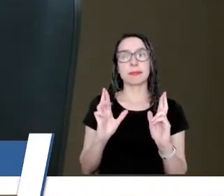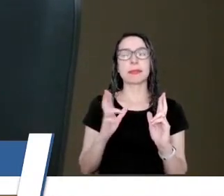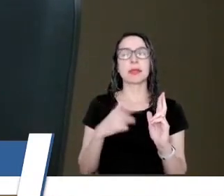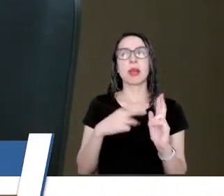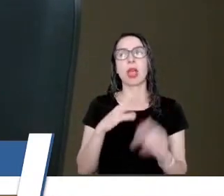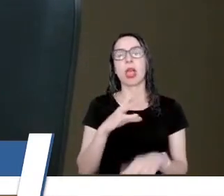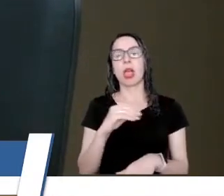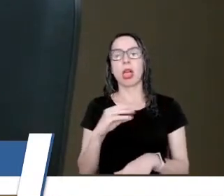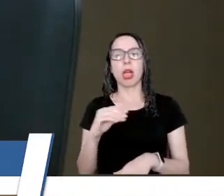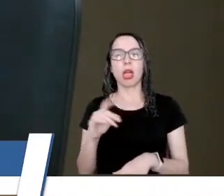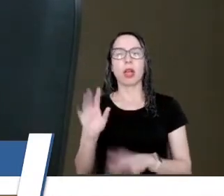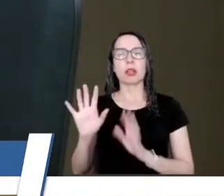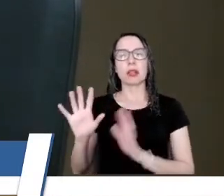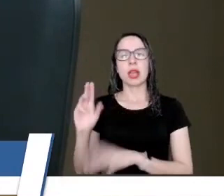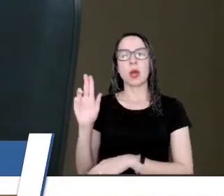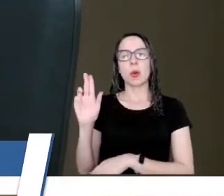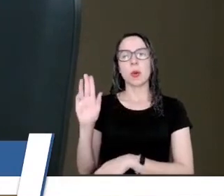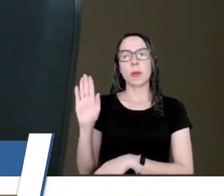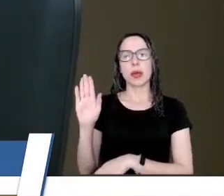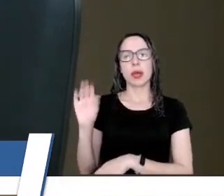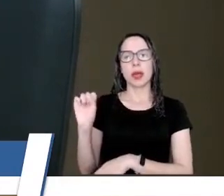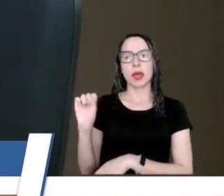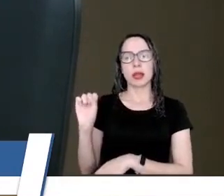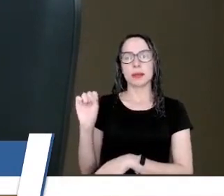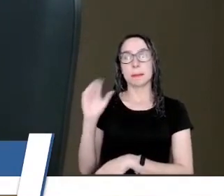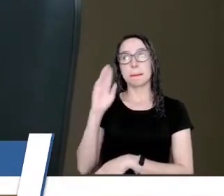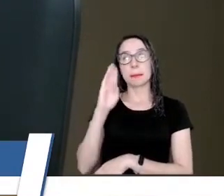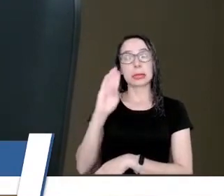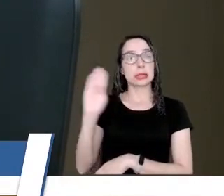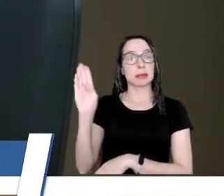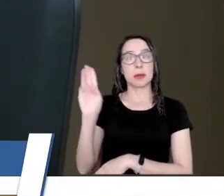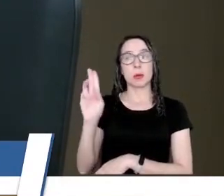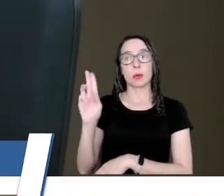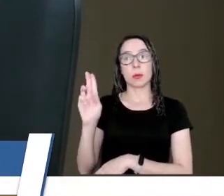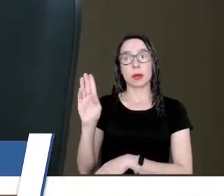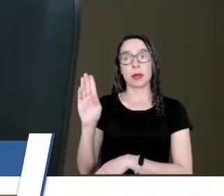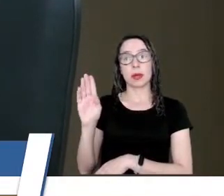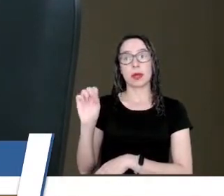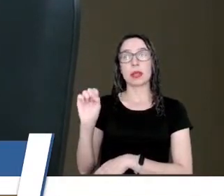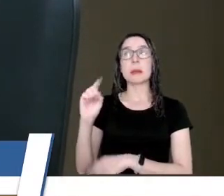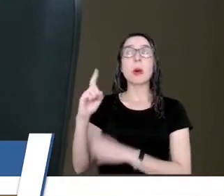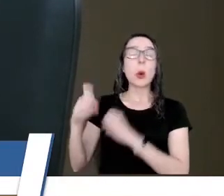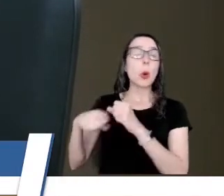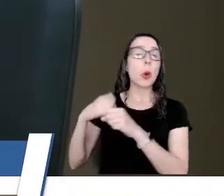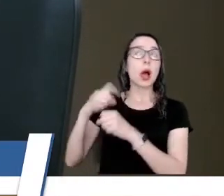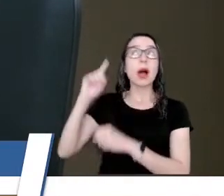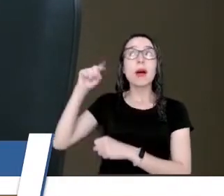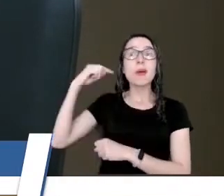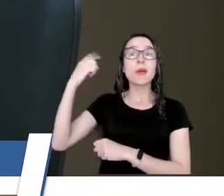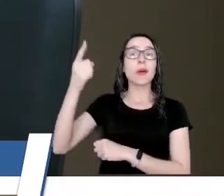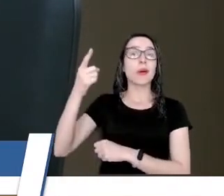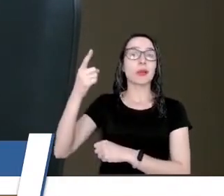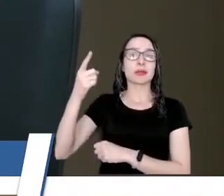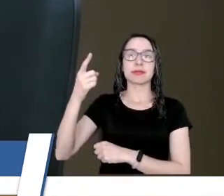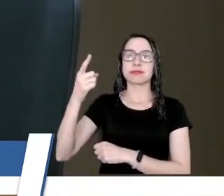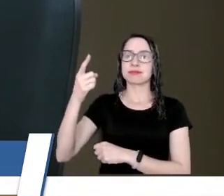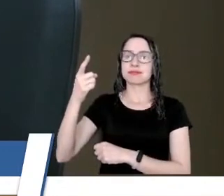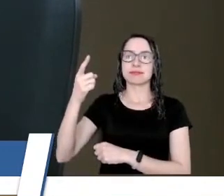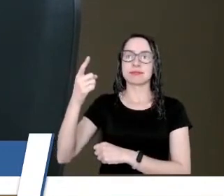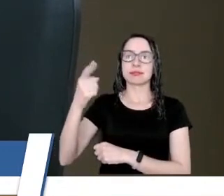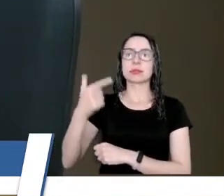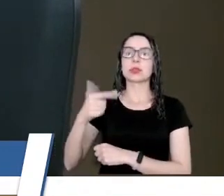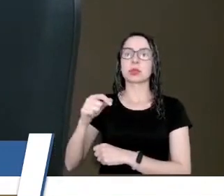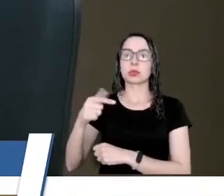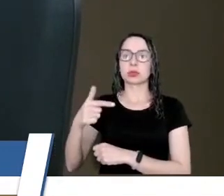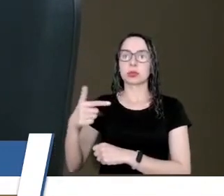unidades básicas de saúde, principalmente, para outro ano que não o ano que vem. Acho que a questão